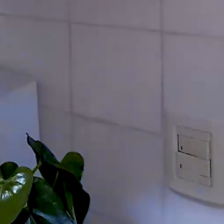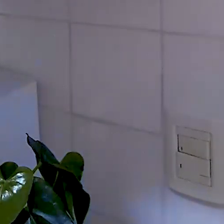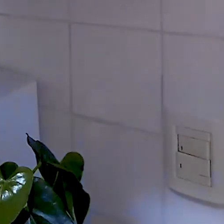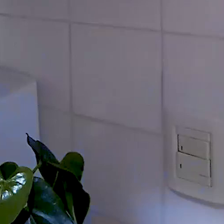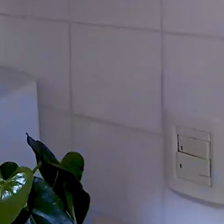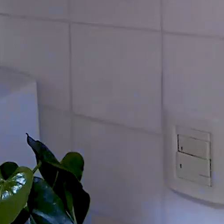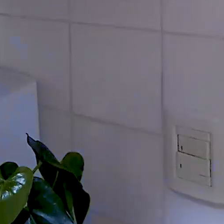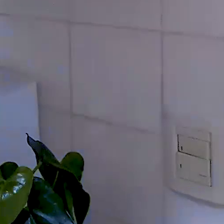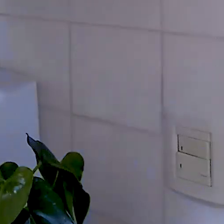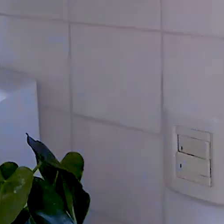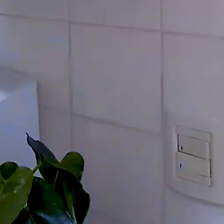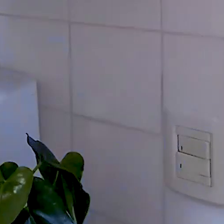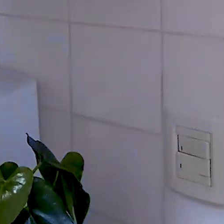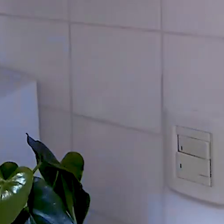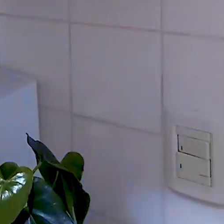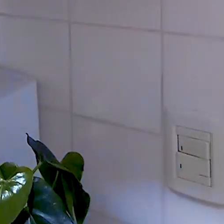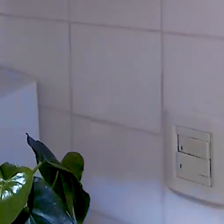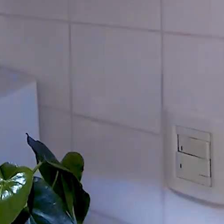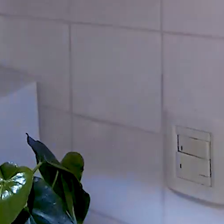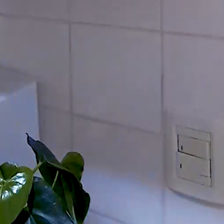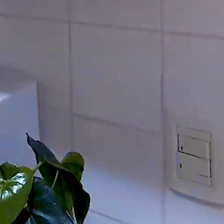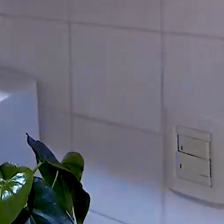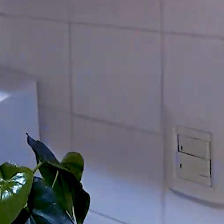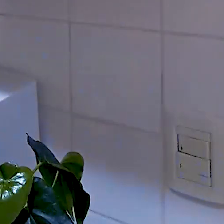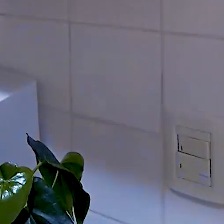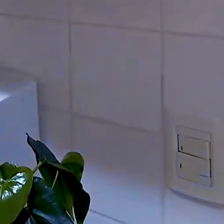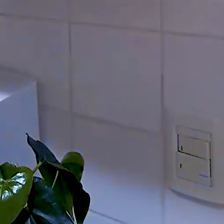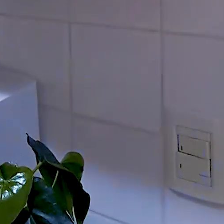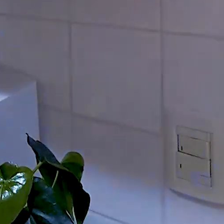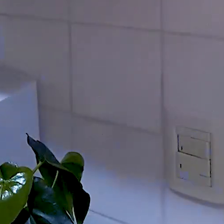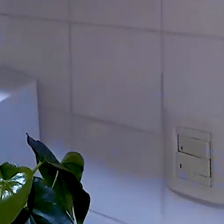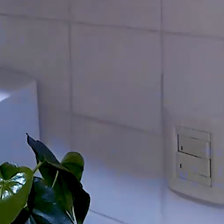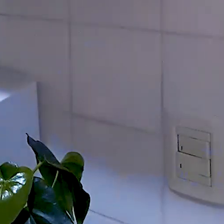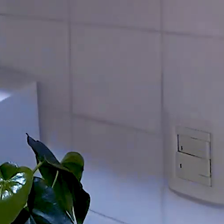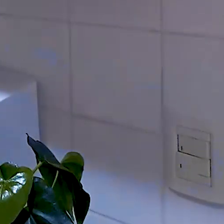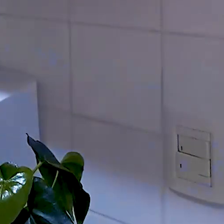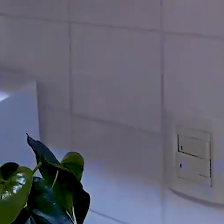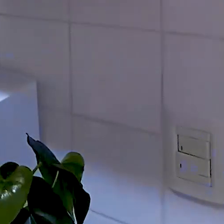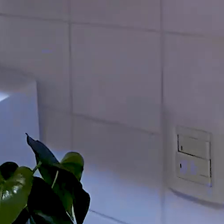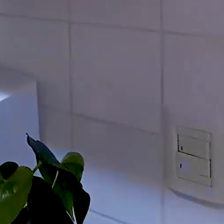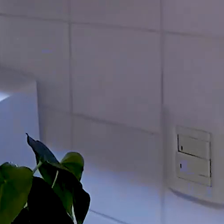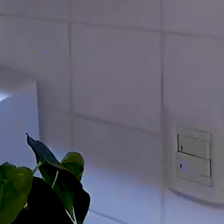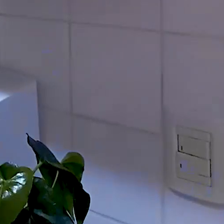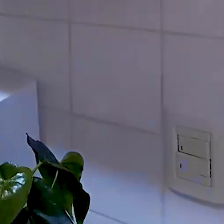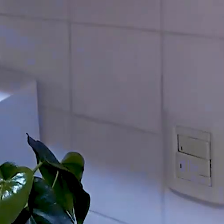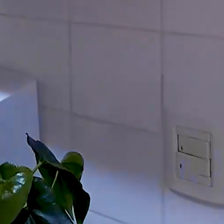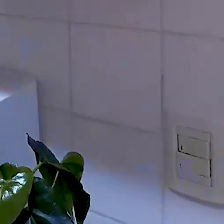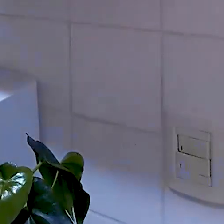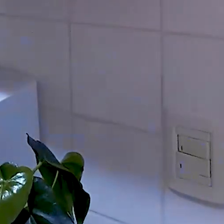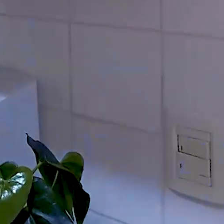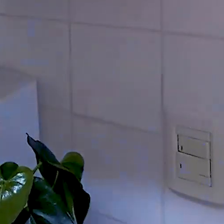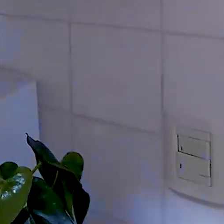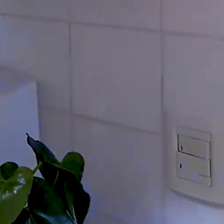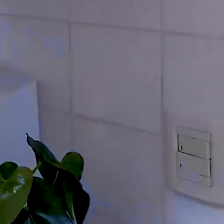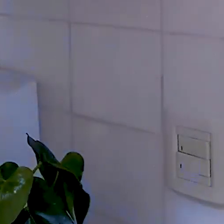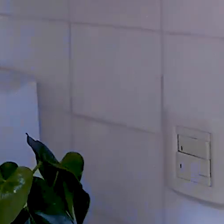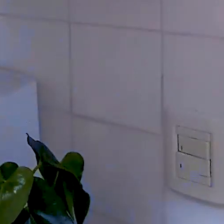Que legal esse carrinho. Eu acho que deve ser do meu filho.